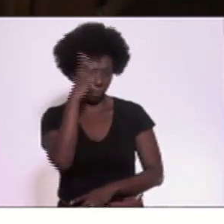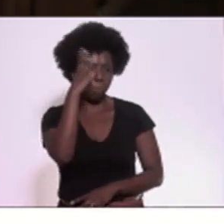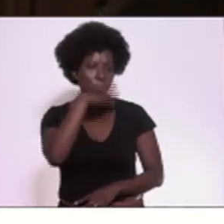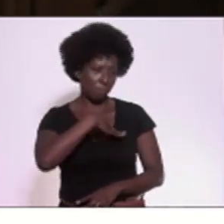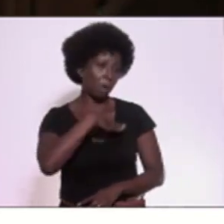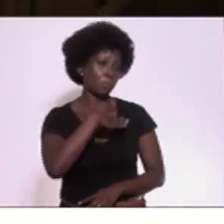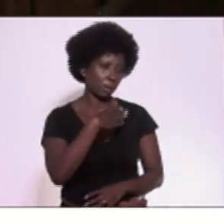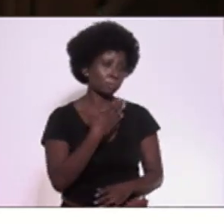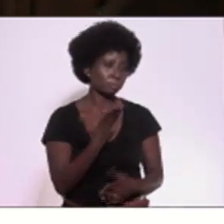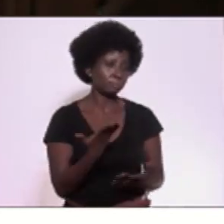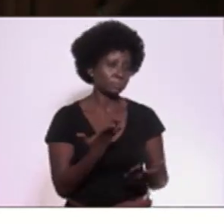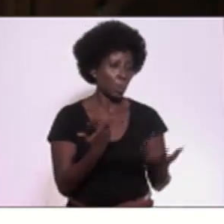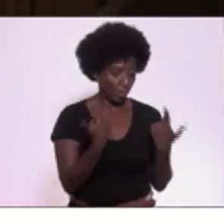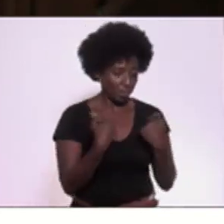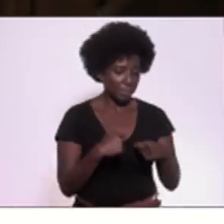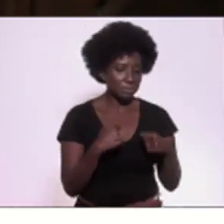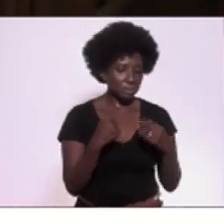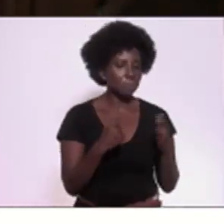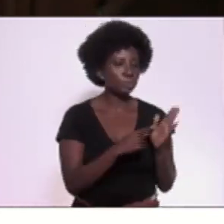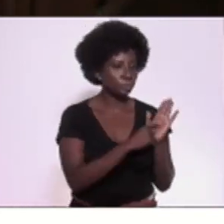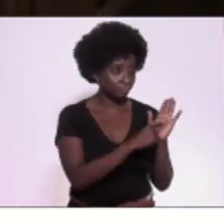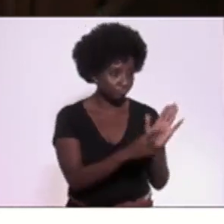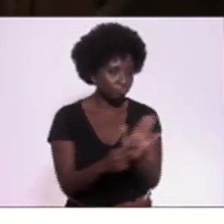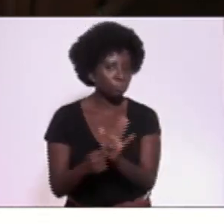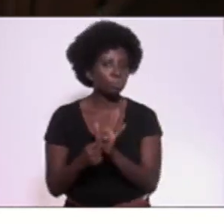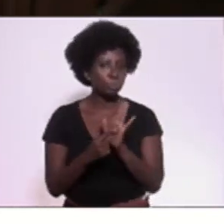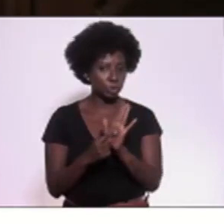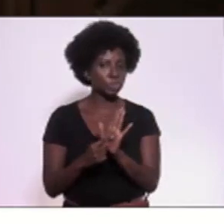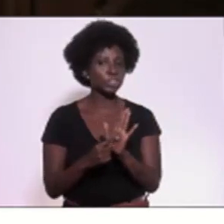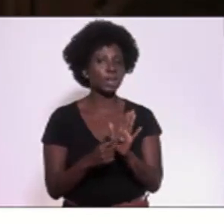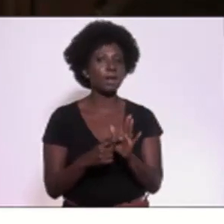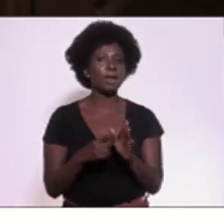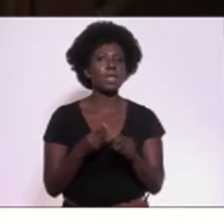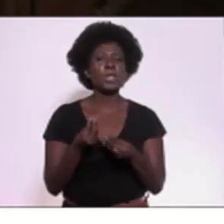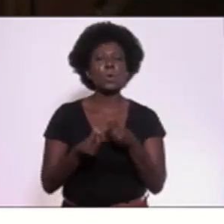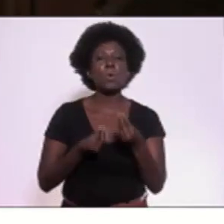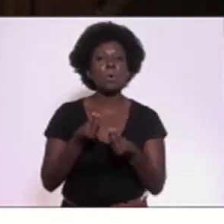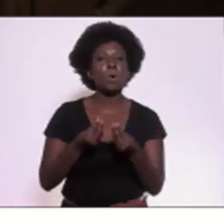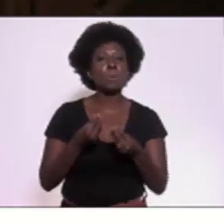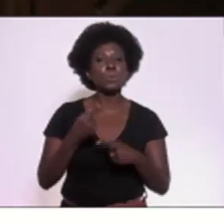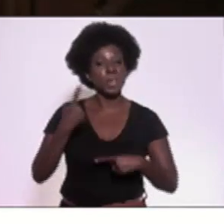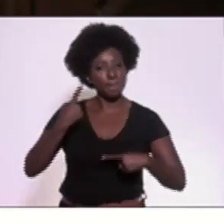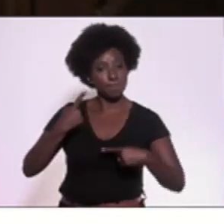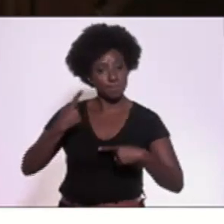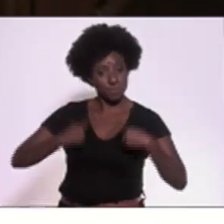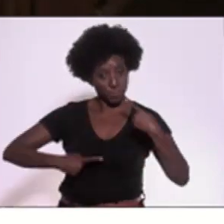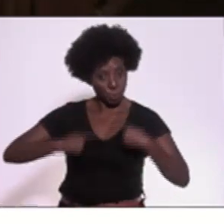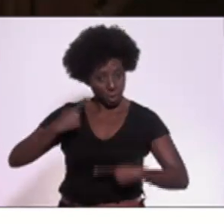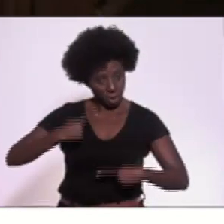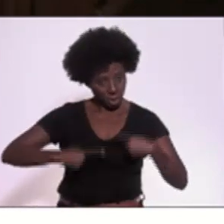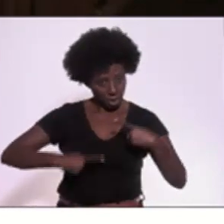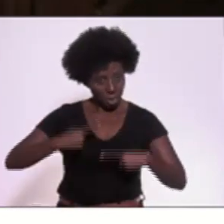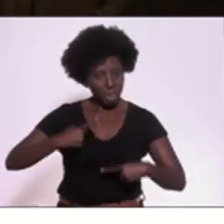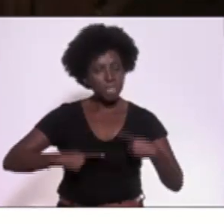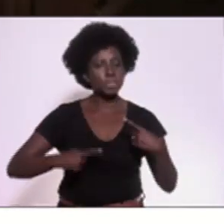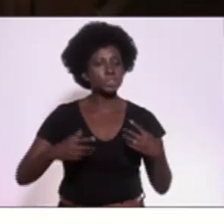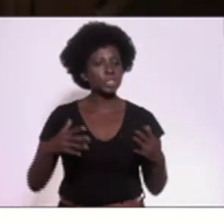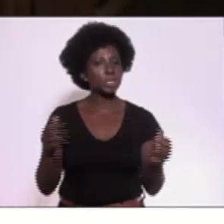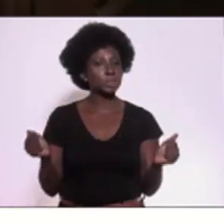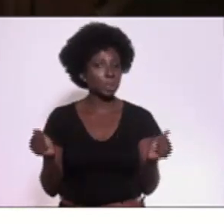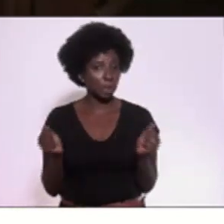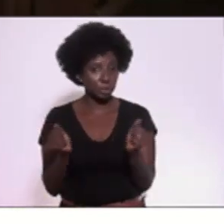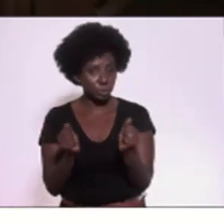a gente precisa trazer, e o quanto que a necropolítica faz parte desse processo